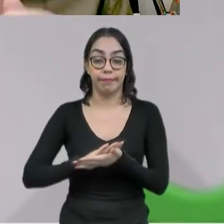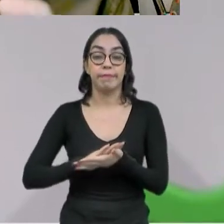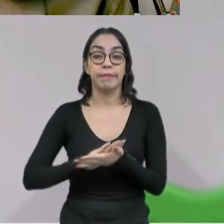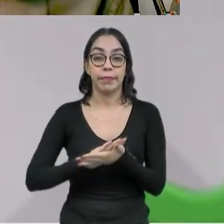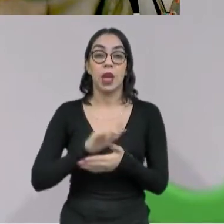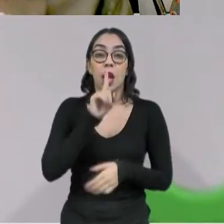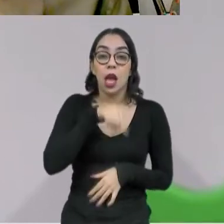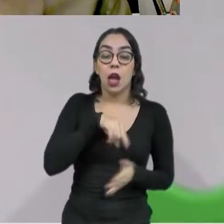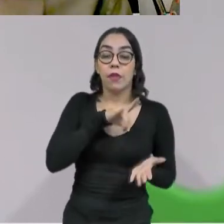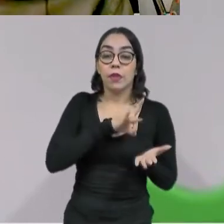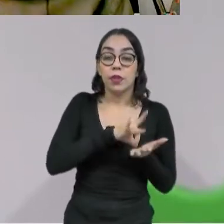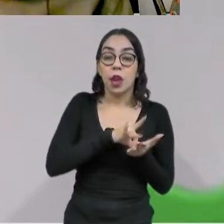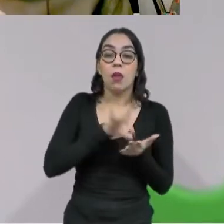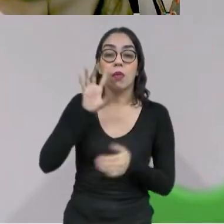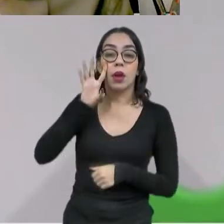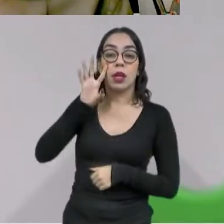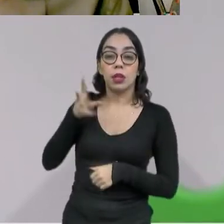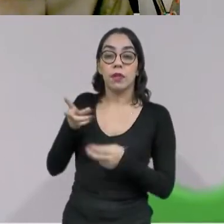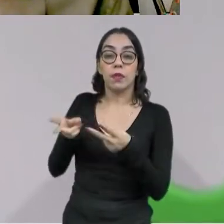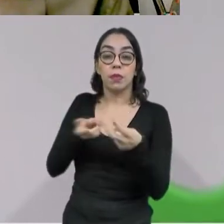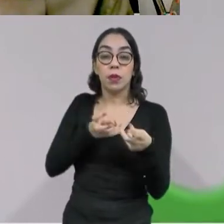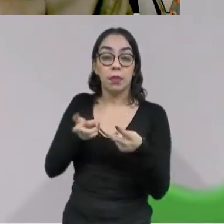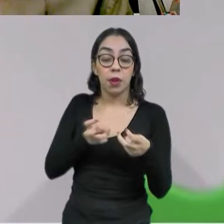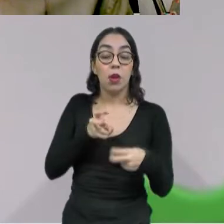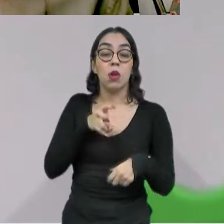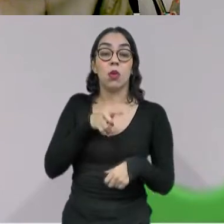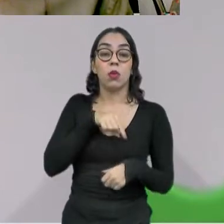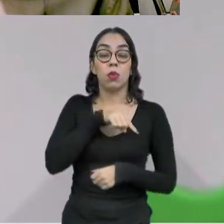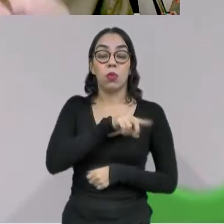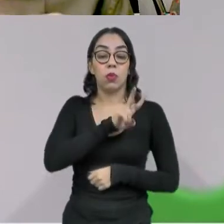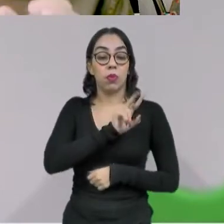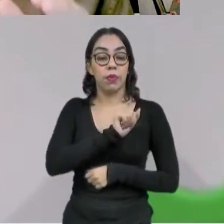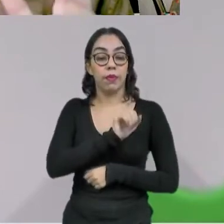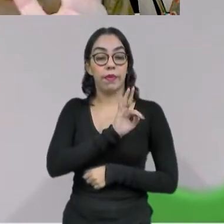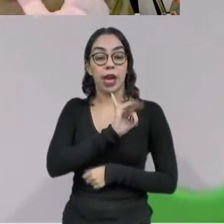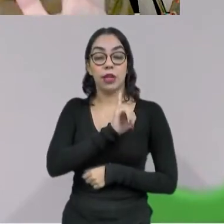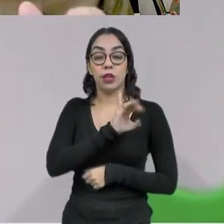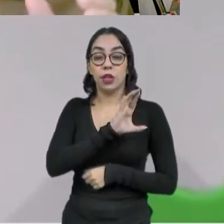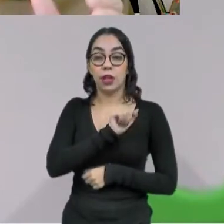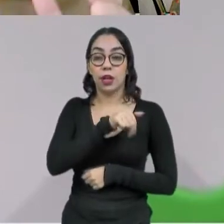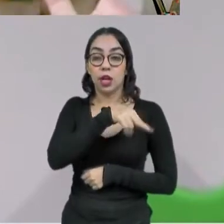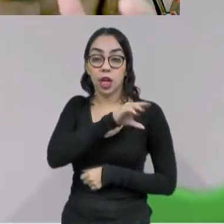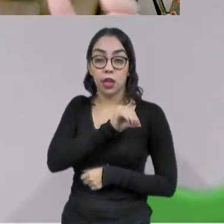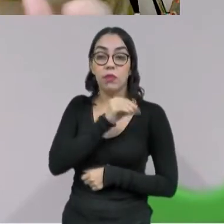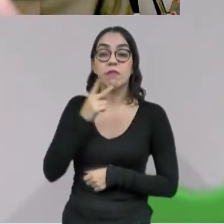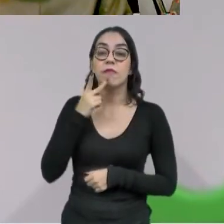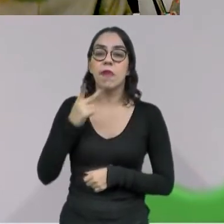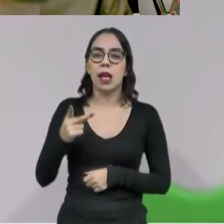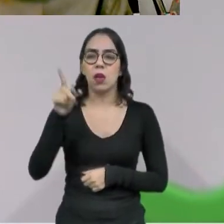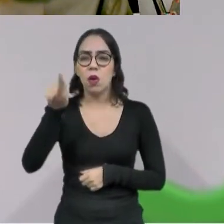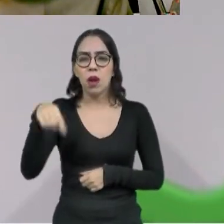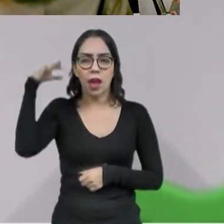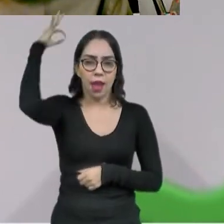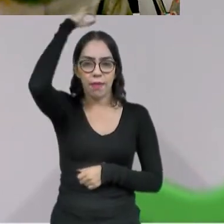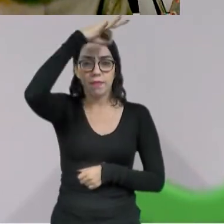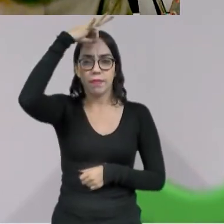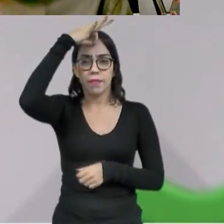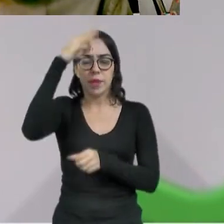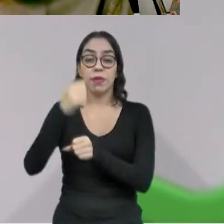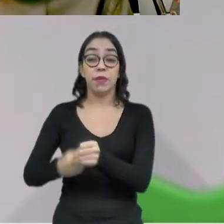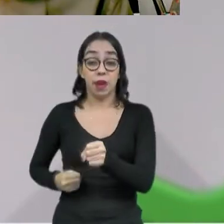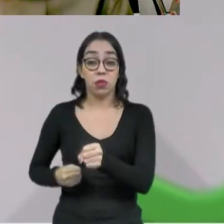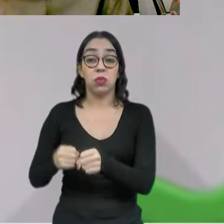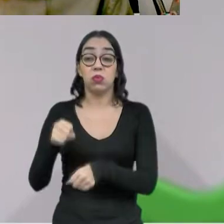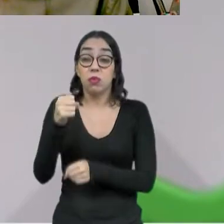oficial, com decisão, inclusive, do Vaticano, né, acusado de falso milagreiro, acusado de professar